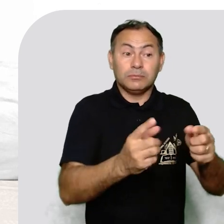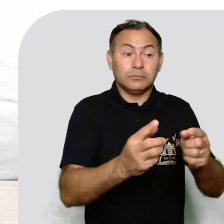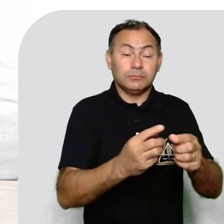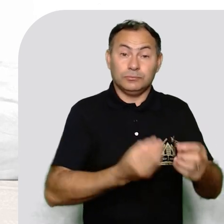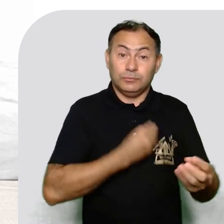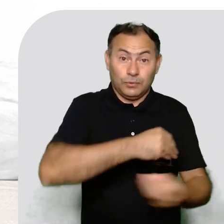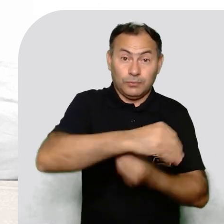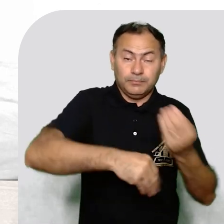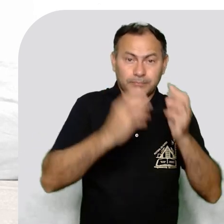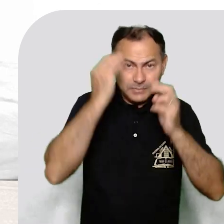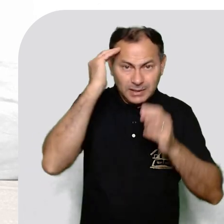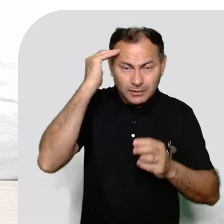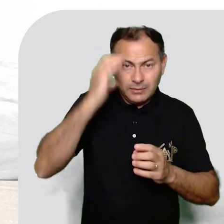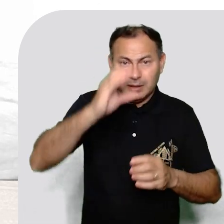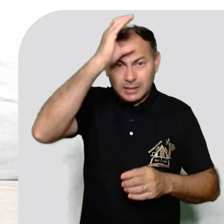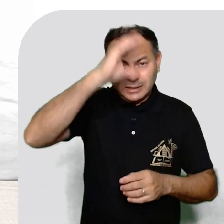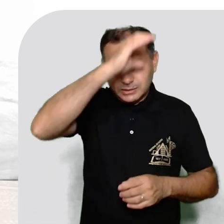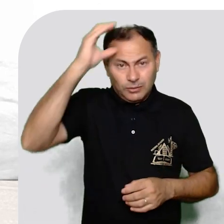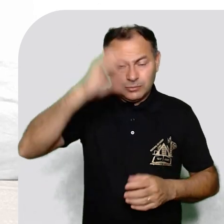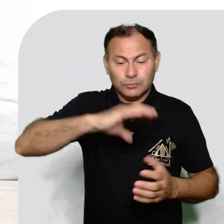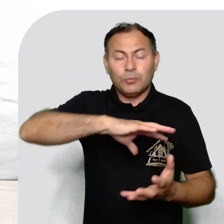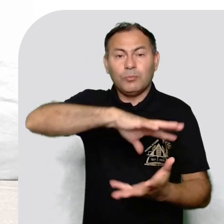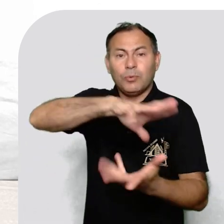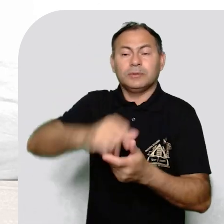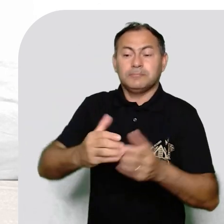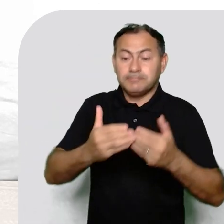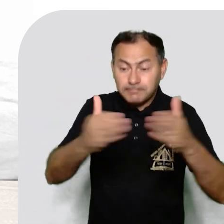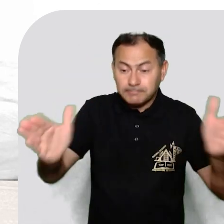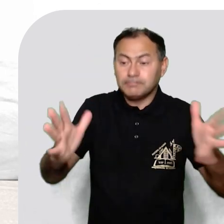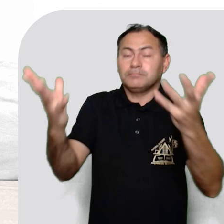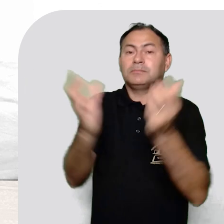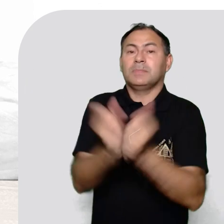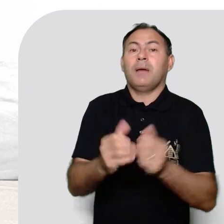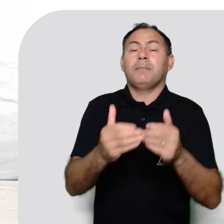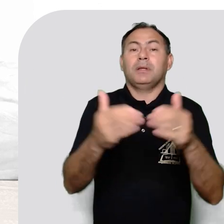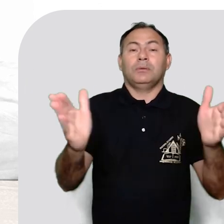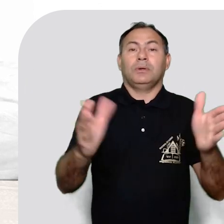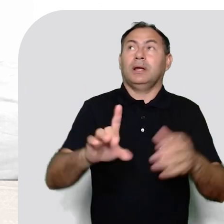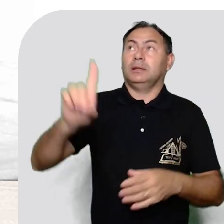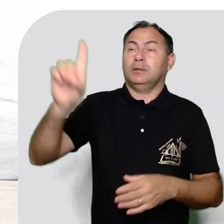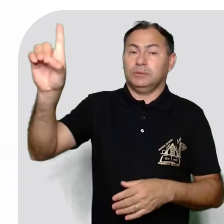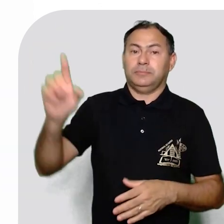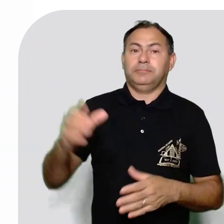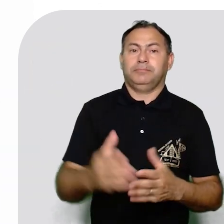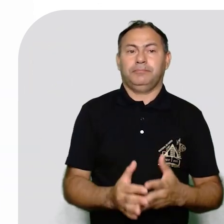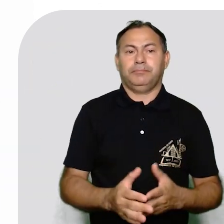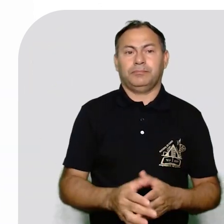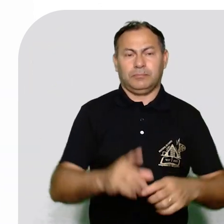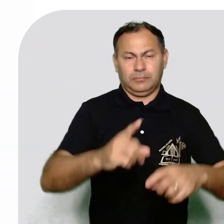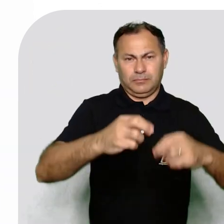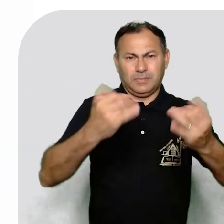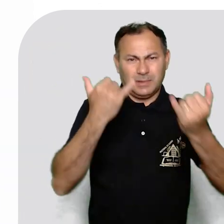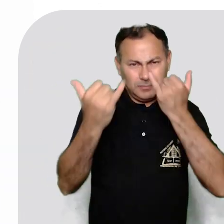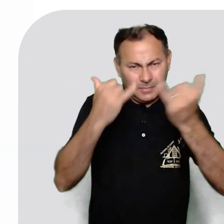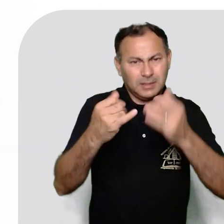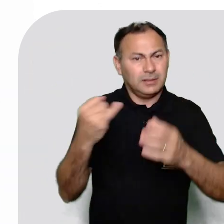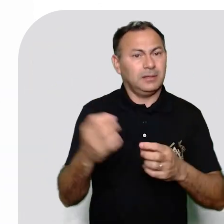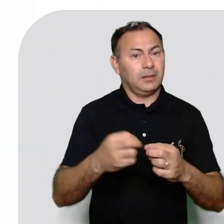Numa visão cristã de mundo, a abertura ao próximo que é uma abertura a Deus. São elementos